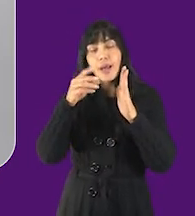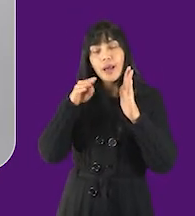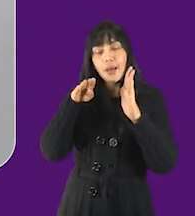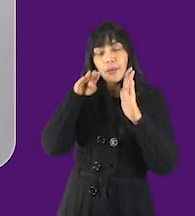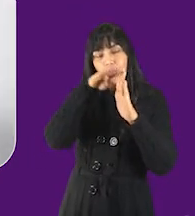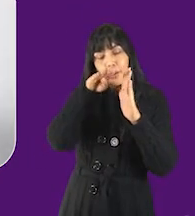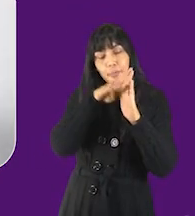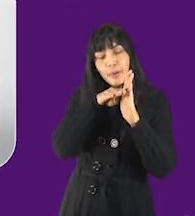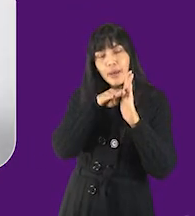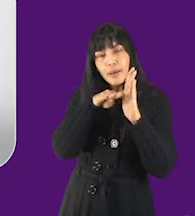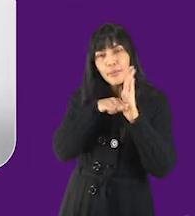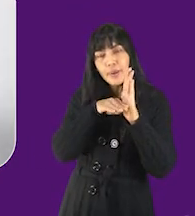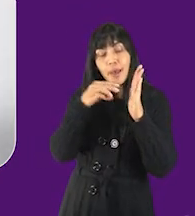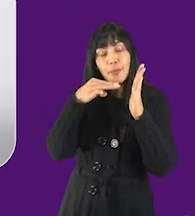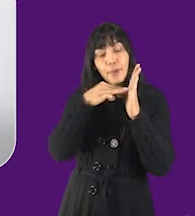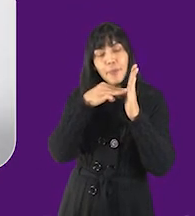Pak?